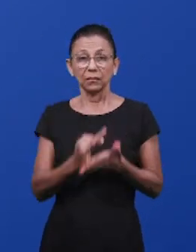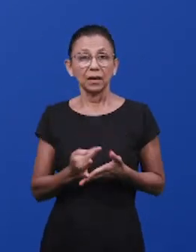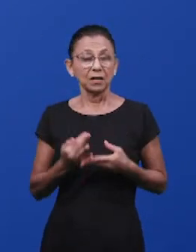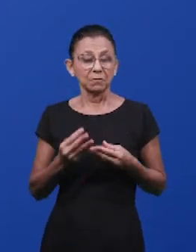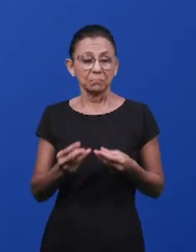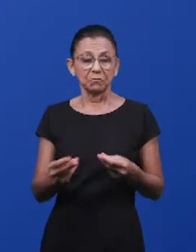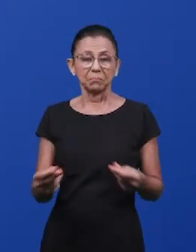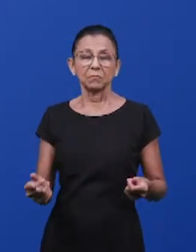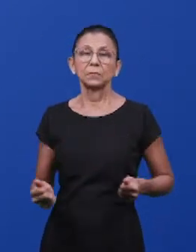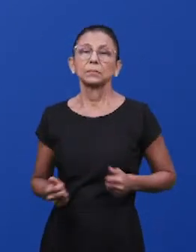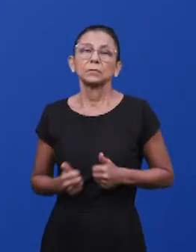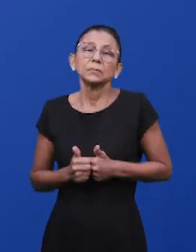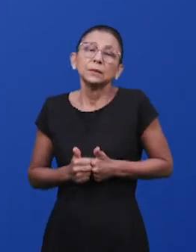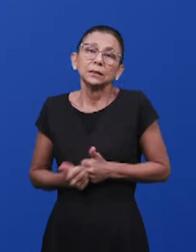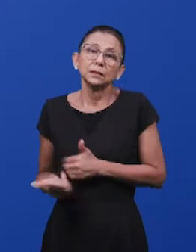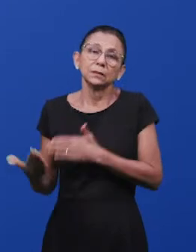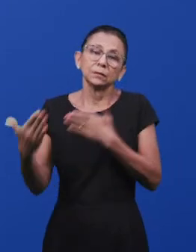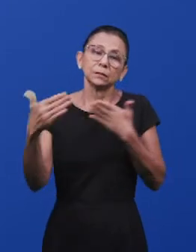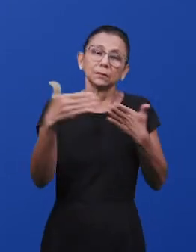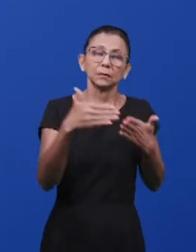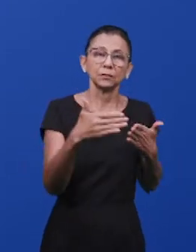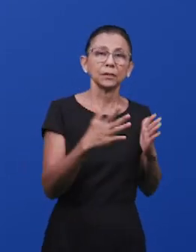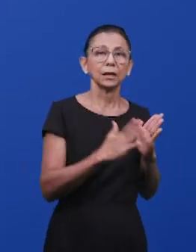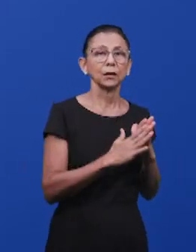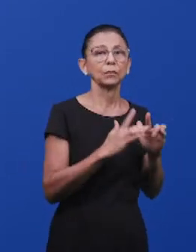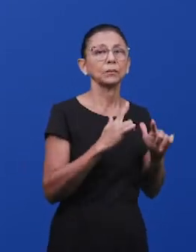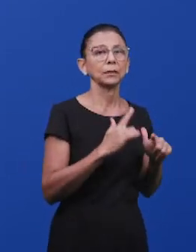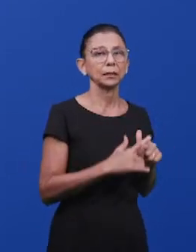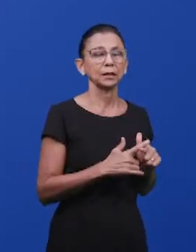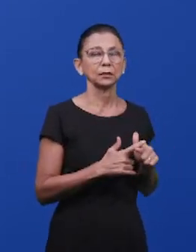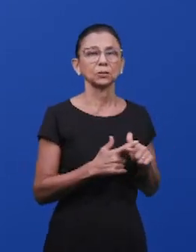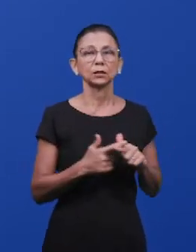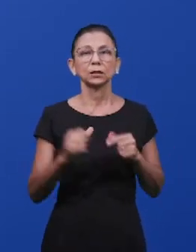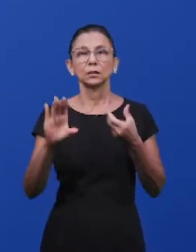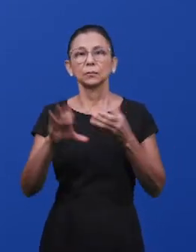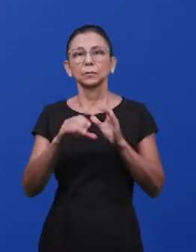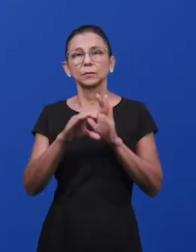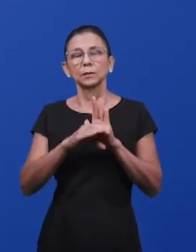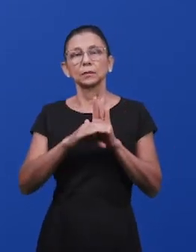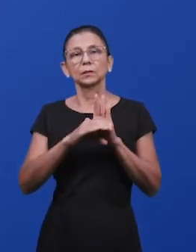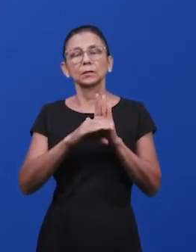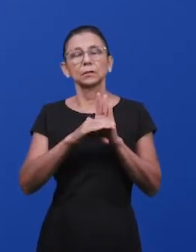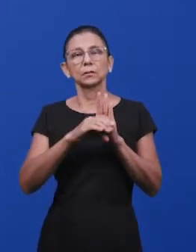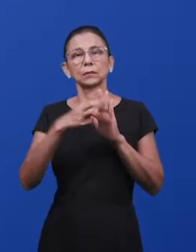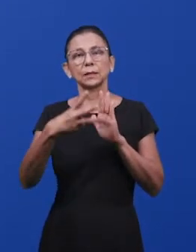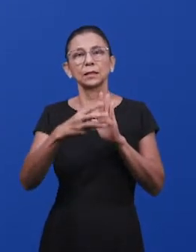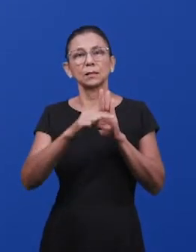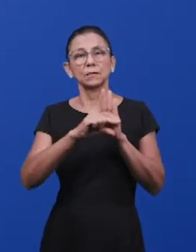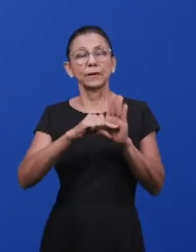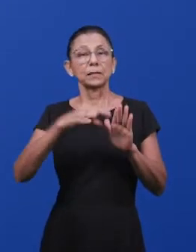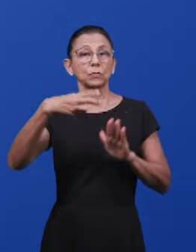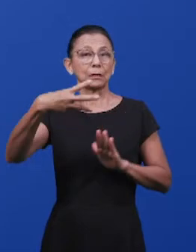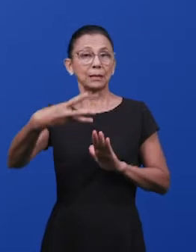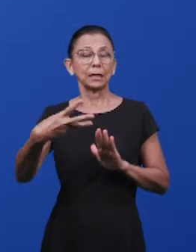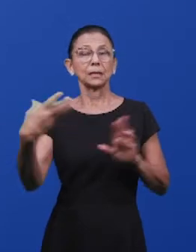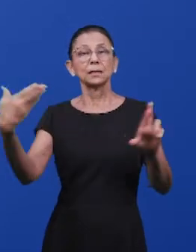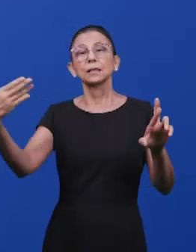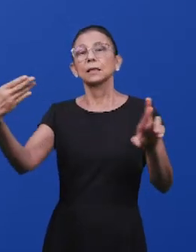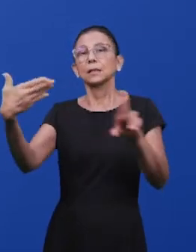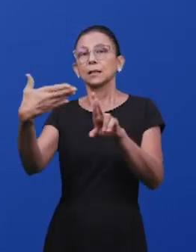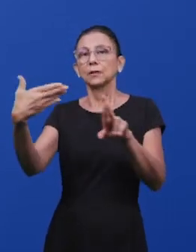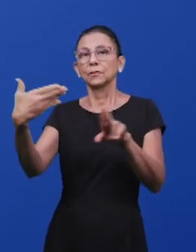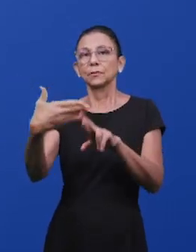tornaram igreja infiel. Em Cantares capítulo 3, verso 3, os guardas se referem àqueles que